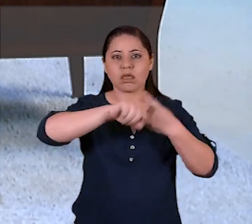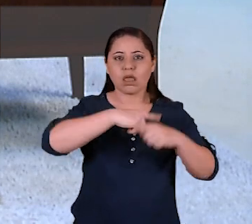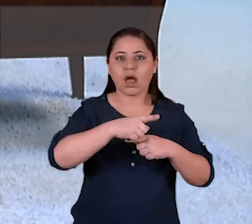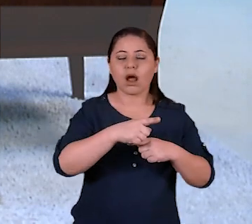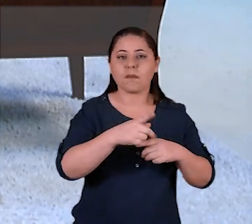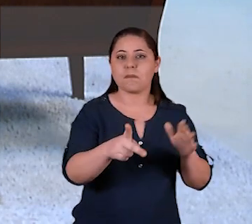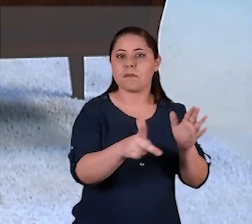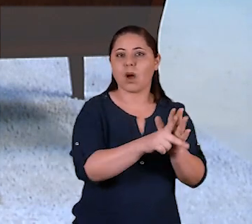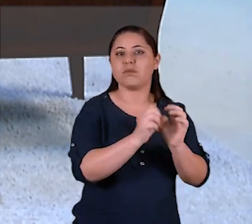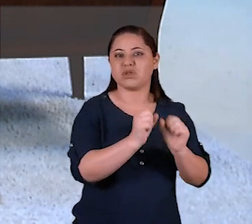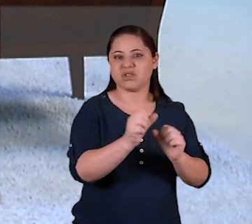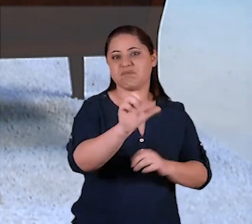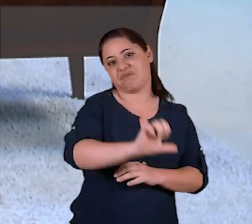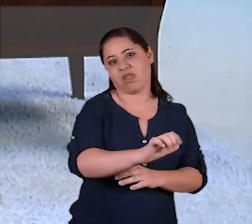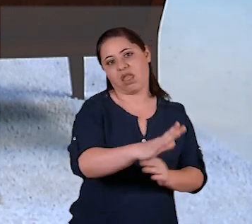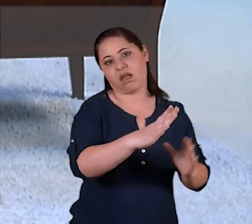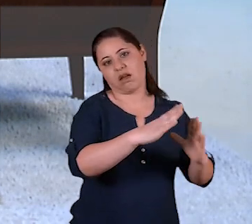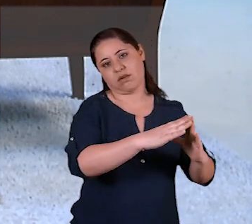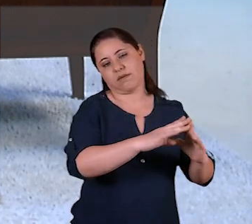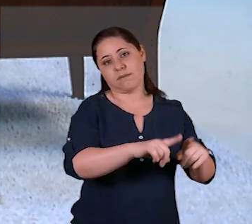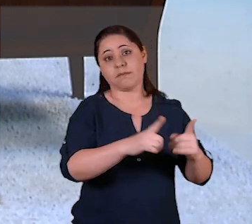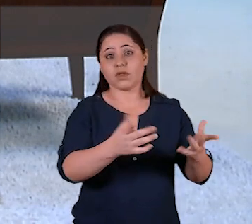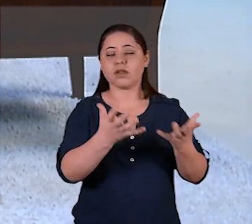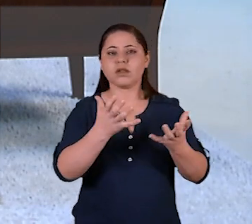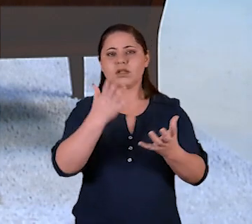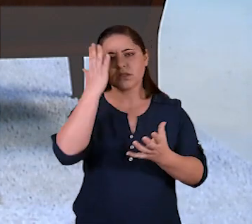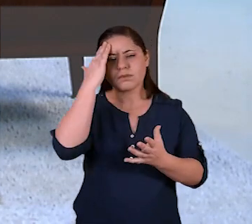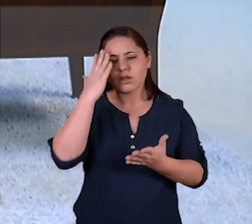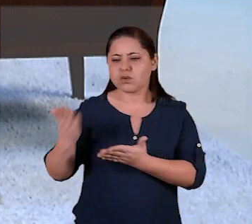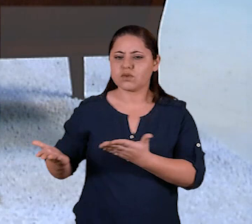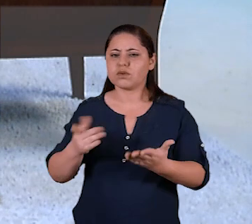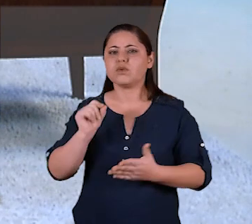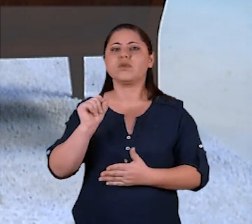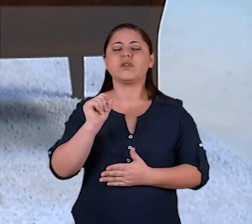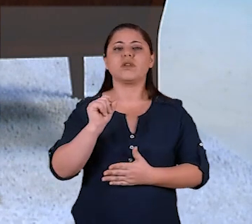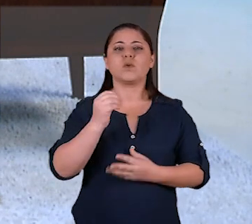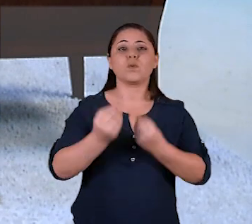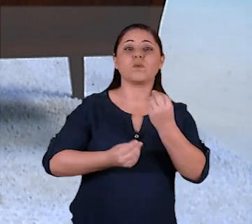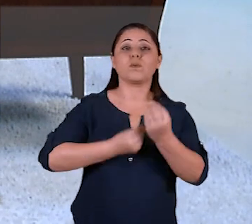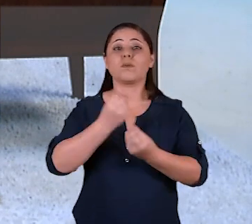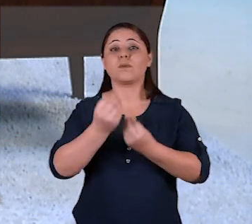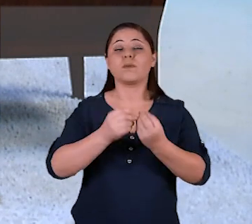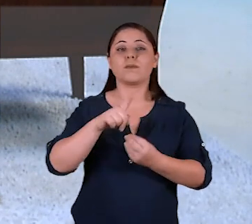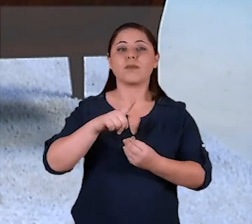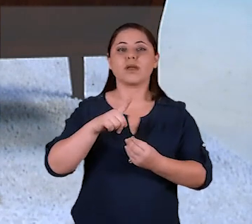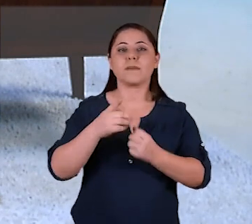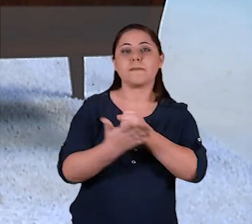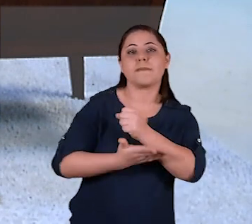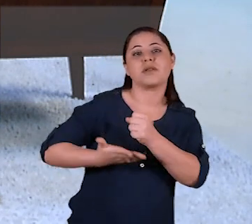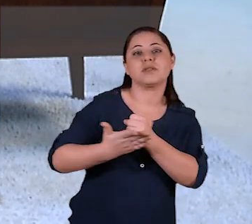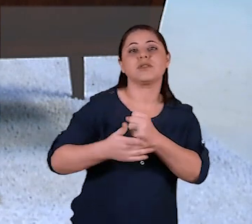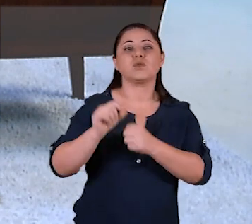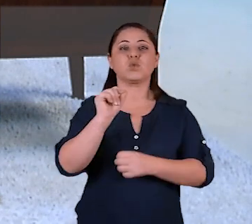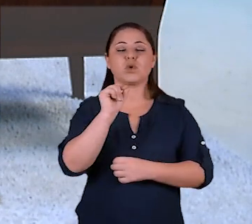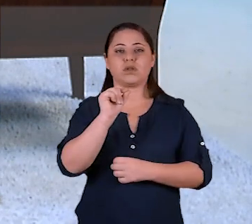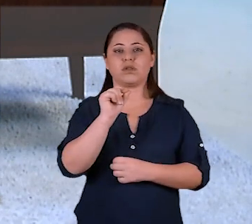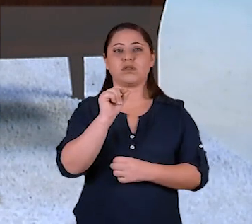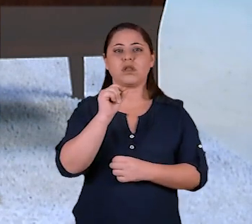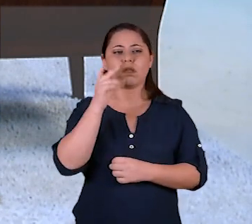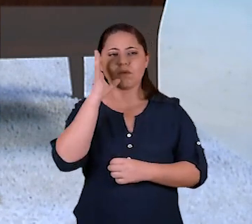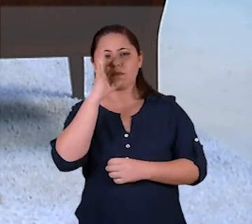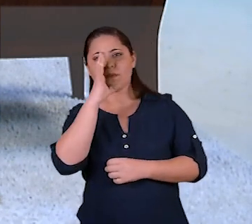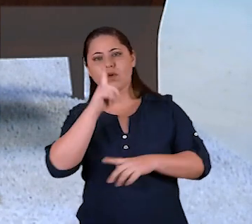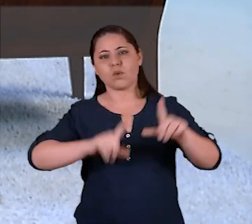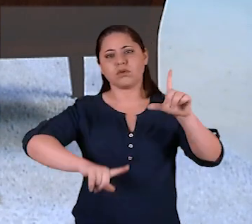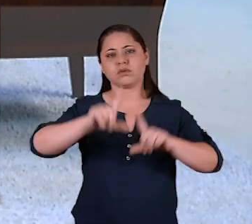bem grave na casa dela. E eu queria saber das nossas convidadas, até um pouco nos baseando no que a gente acabou de assistir